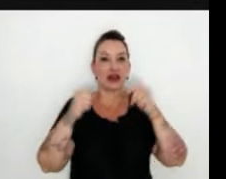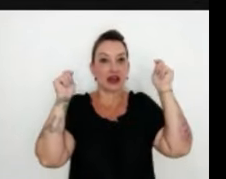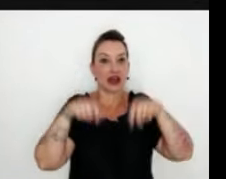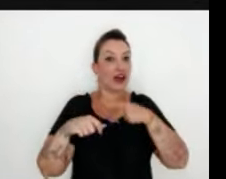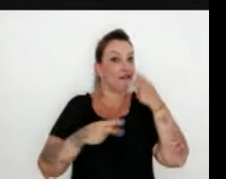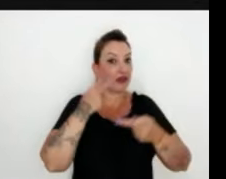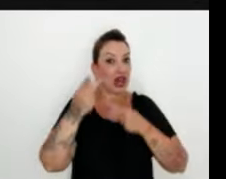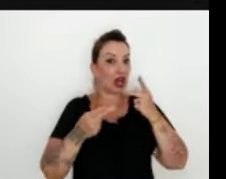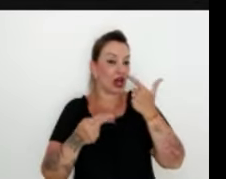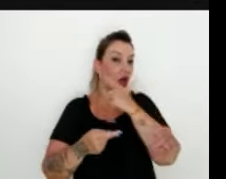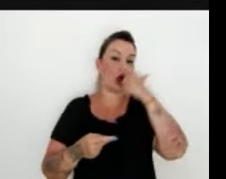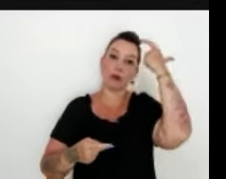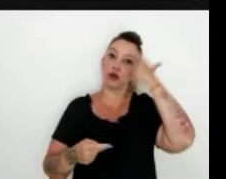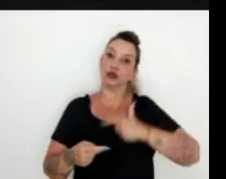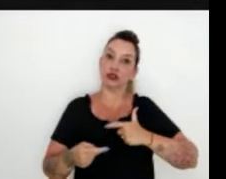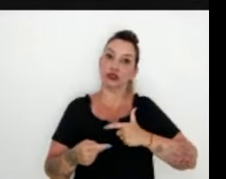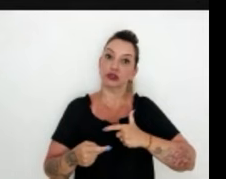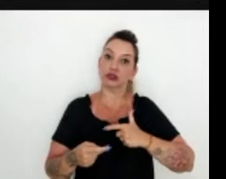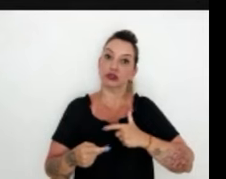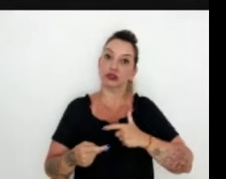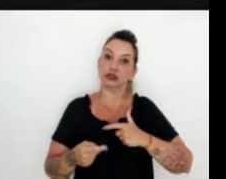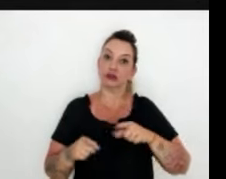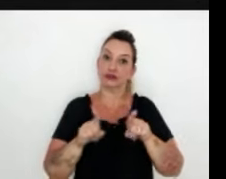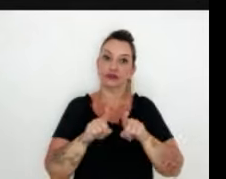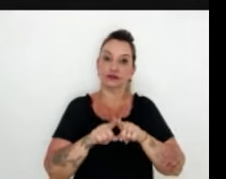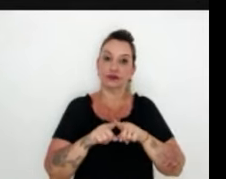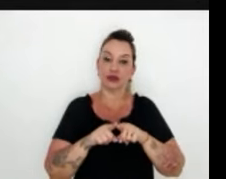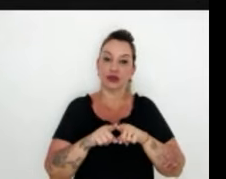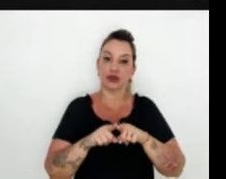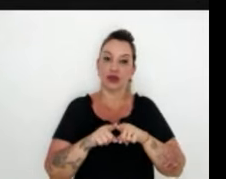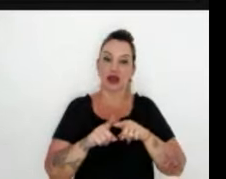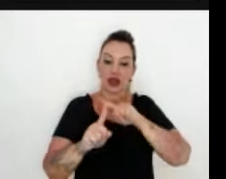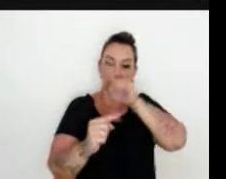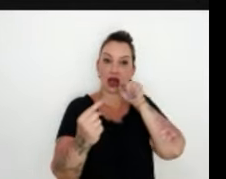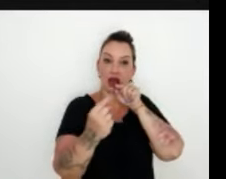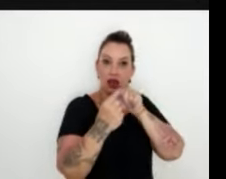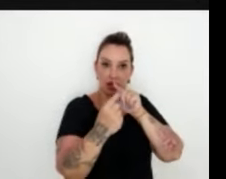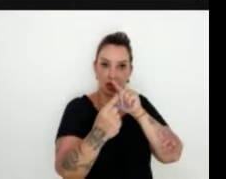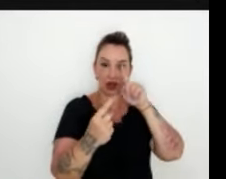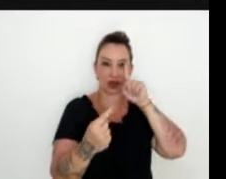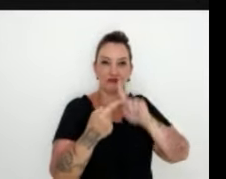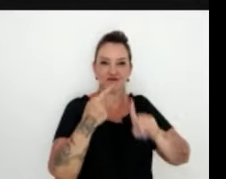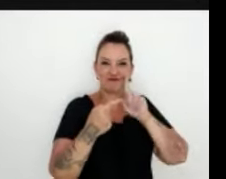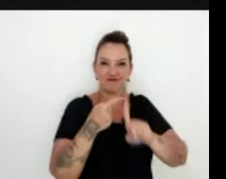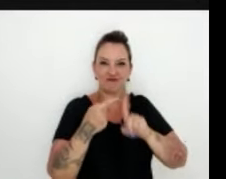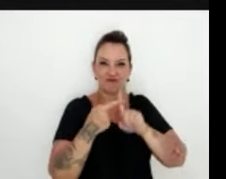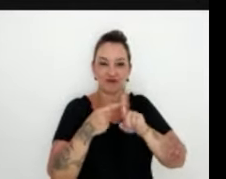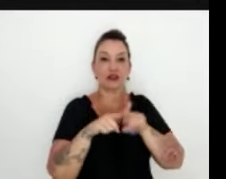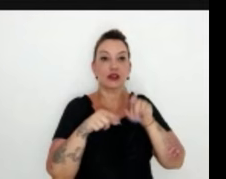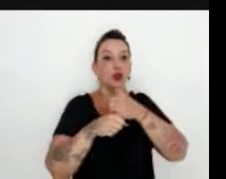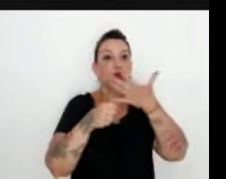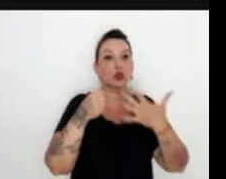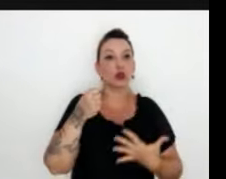se posicionar sendo a cabeça o alvo das ameaças, mas também aquelas que trazem um conteúdo diretamente